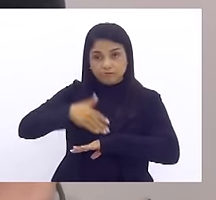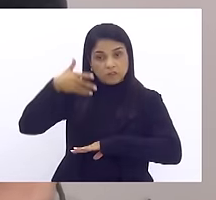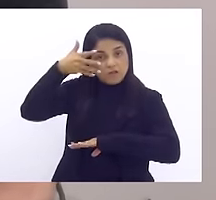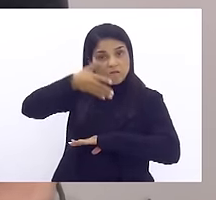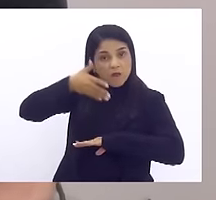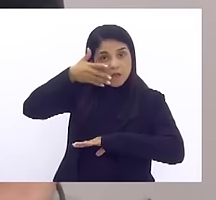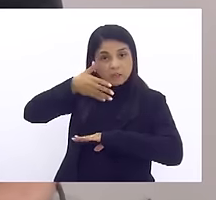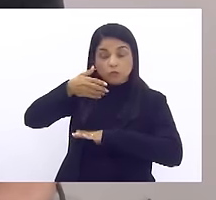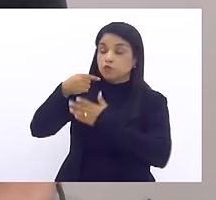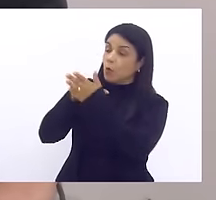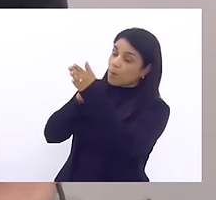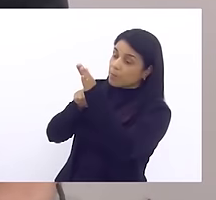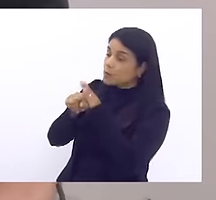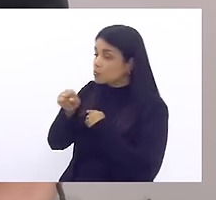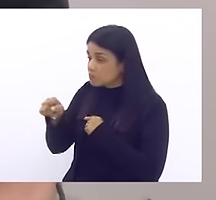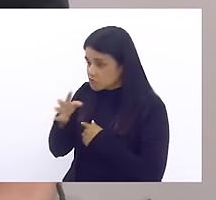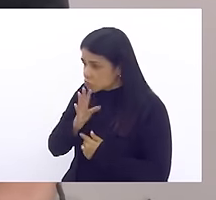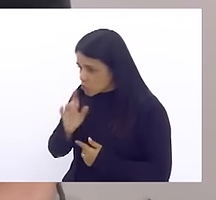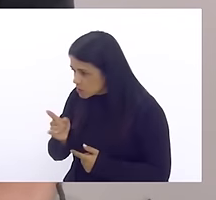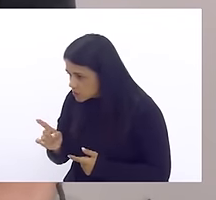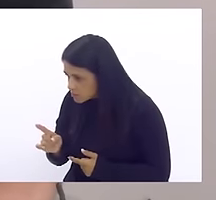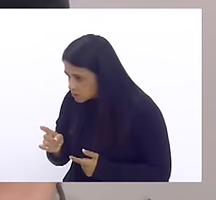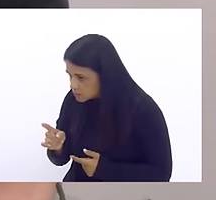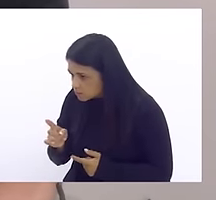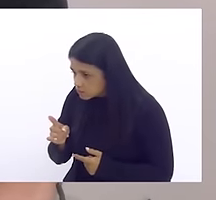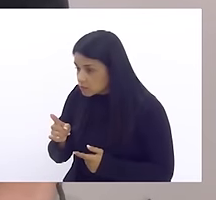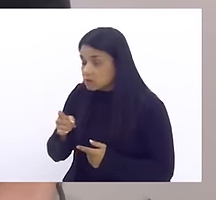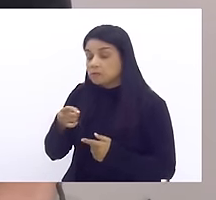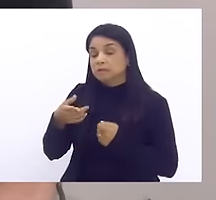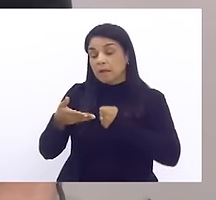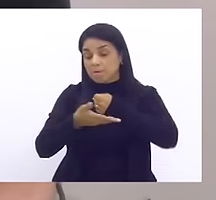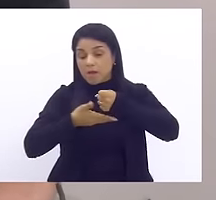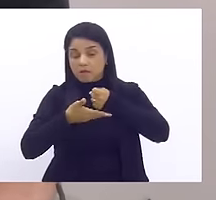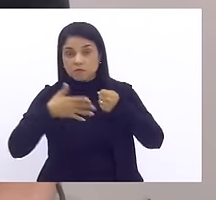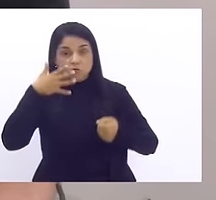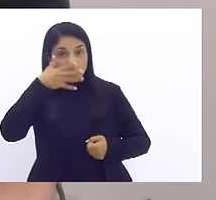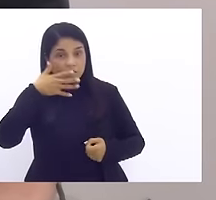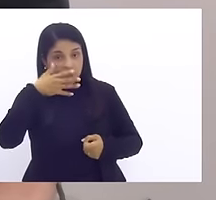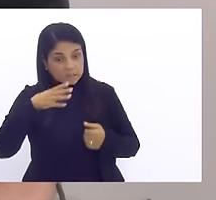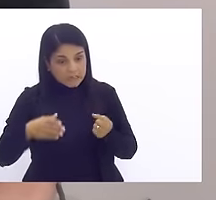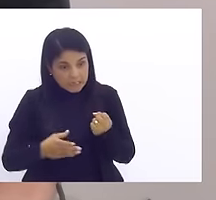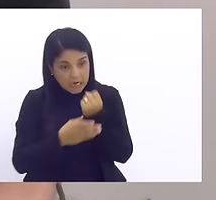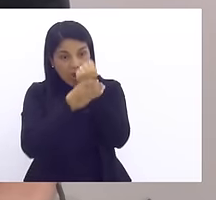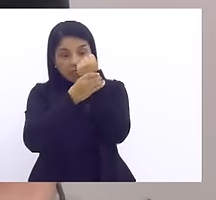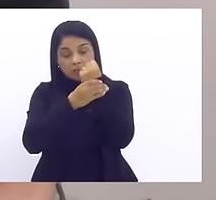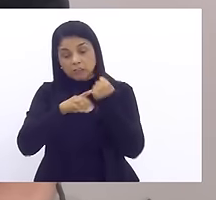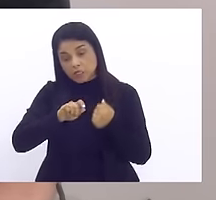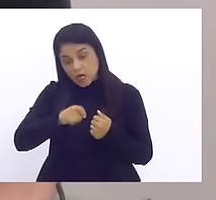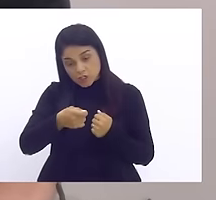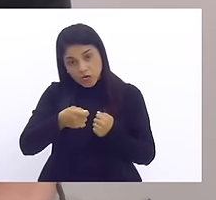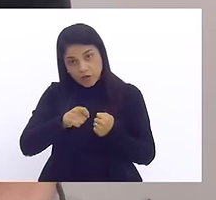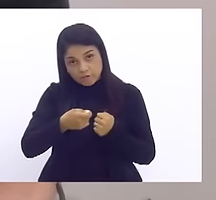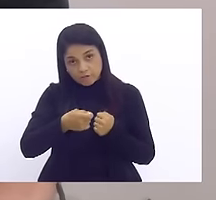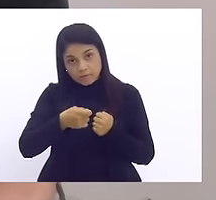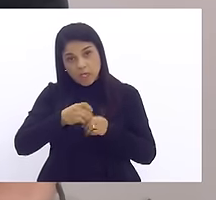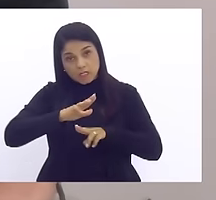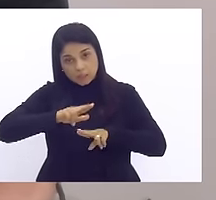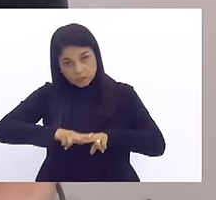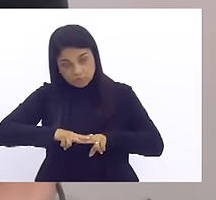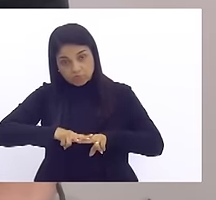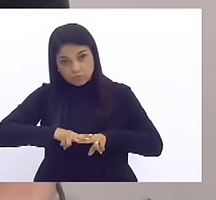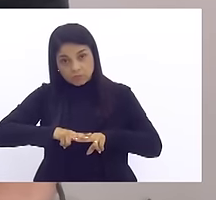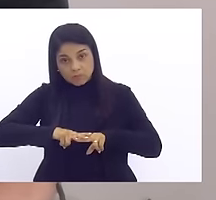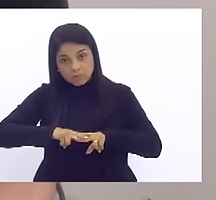o Senhor então não tinha conhecimento baseado na fala do Senhor que fala que garante que a chave é retido eu tô falando eu acredito Então antes